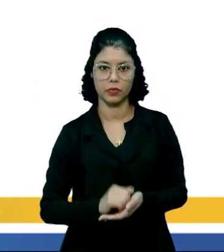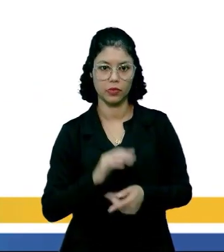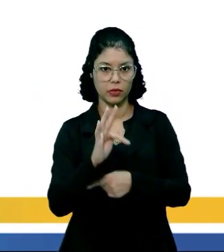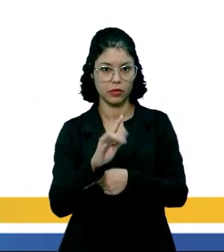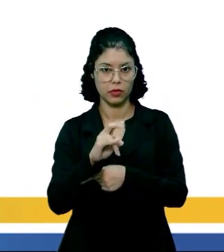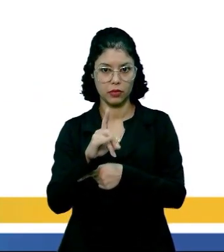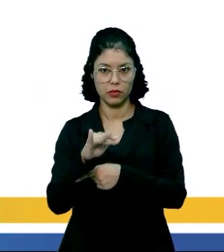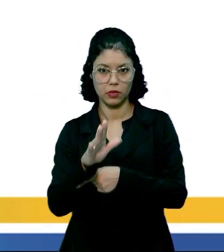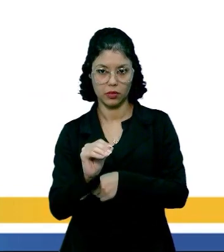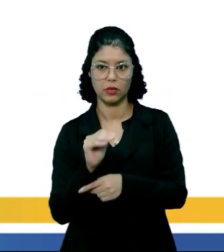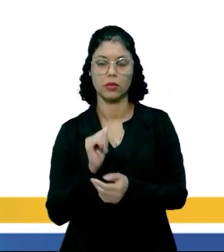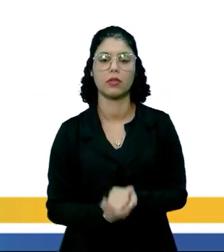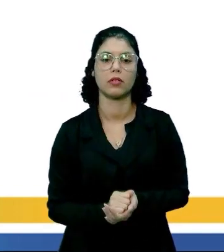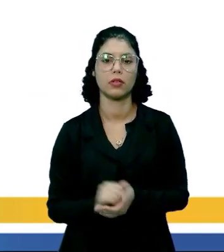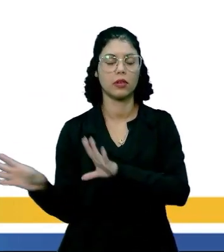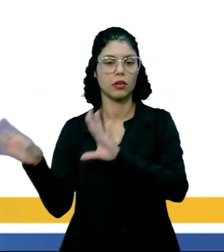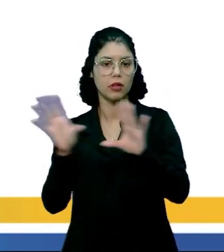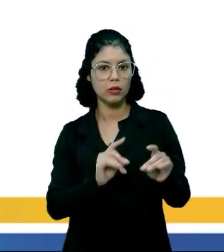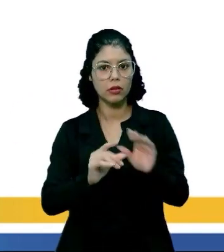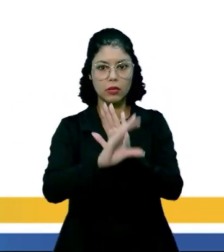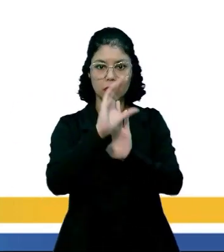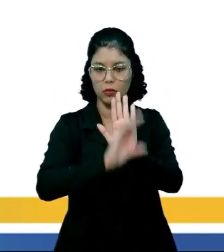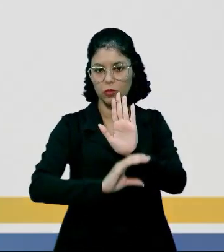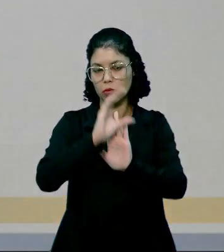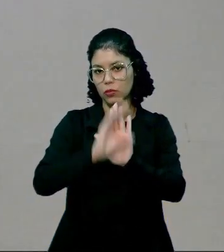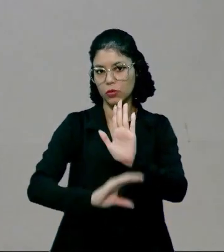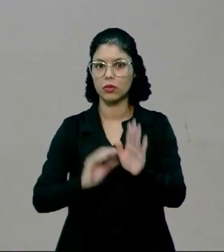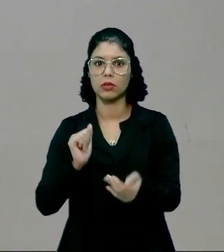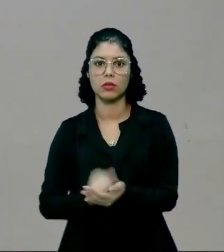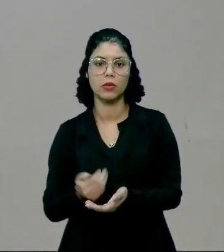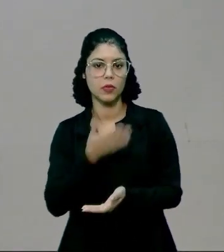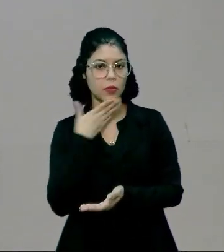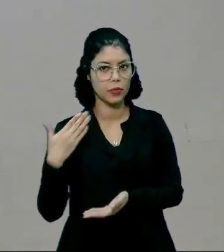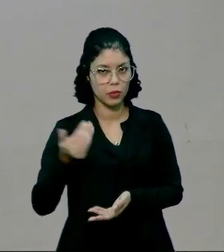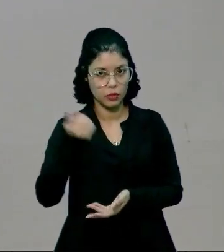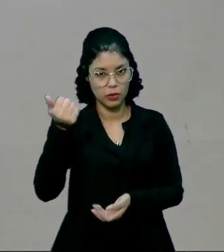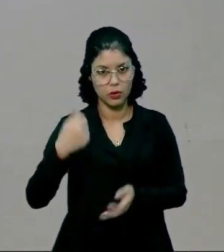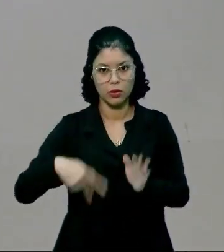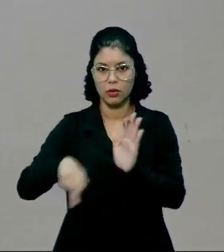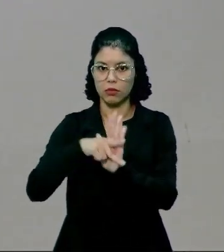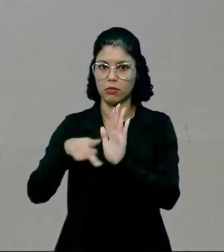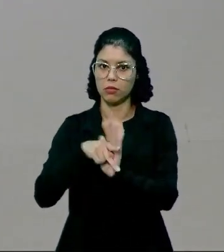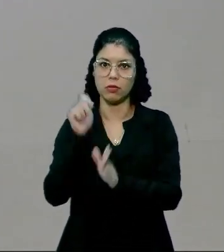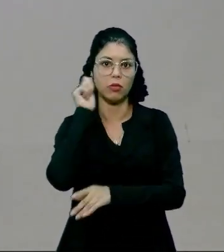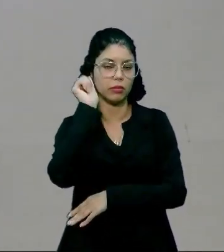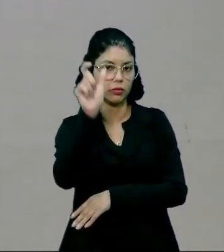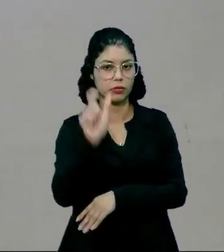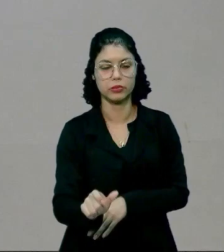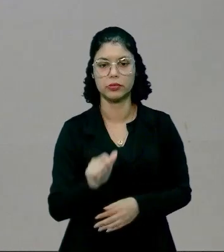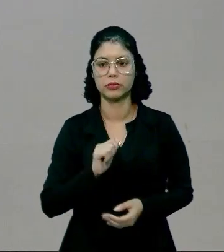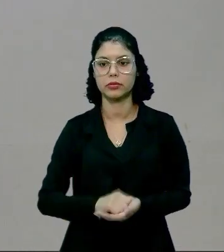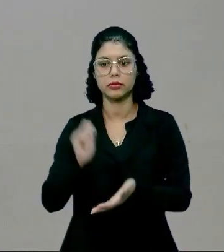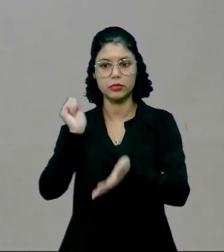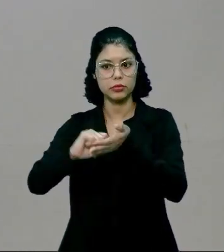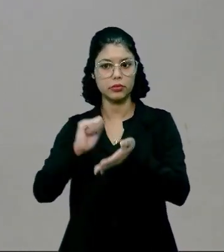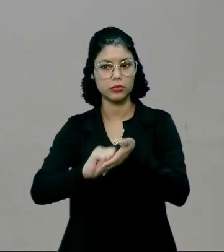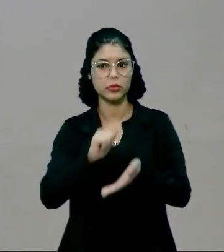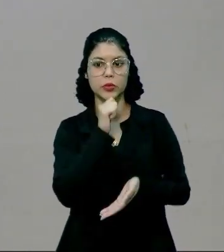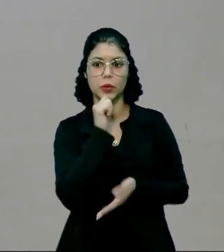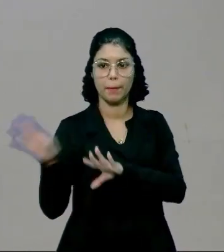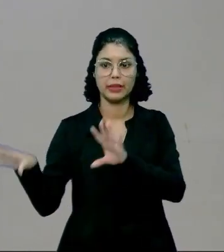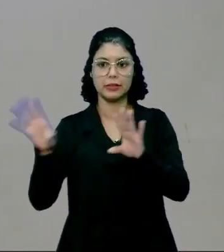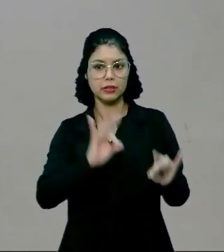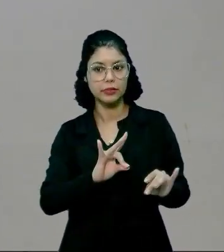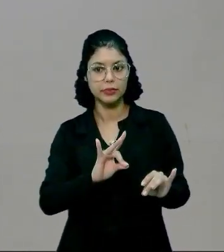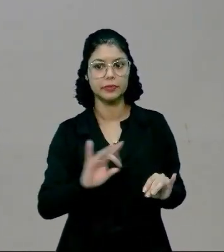Fernando Pessoa, ele traz uma definição nada melhor do que o próprio autor, o próprio escritor, para